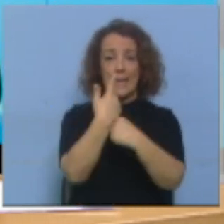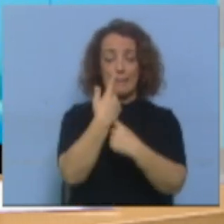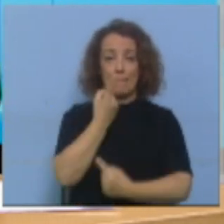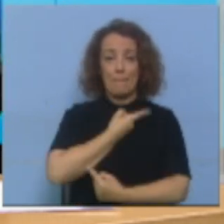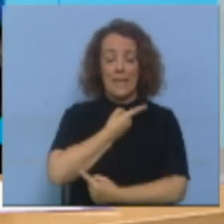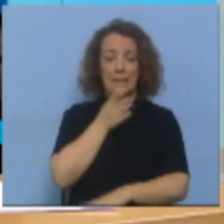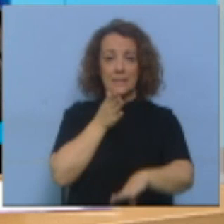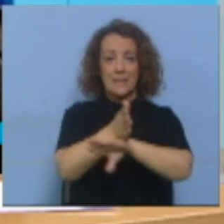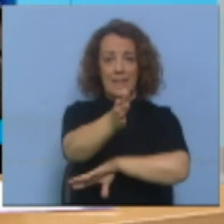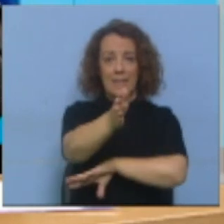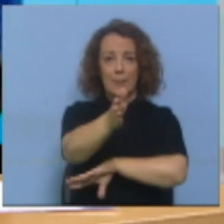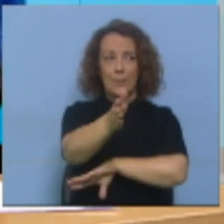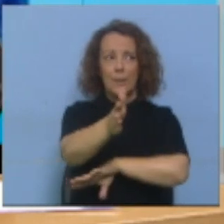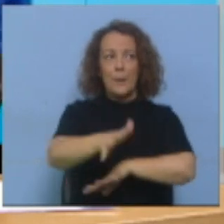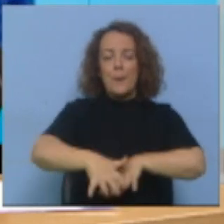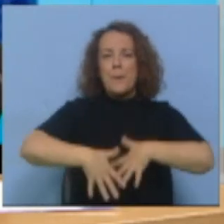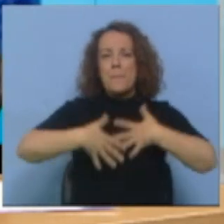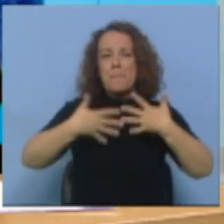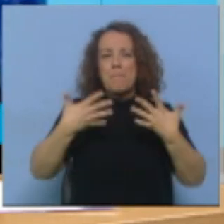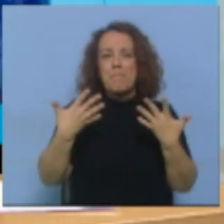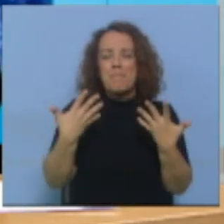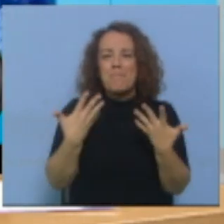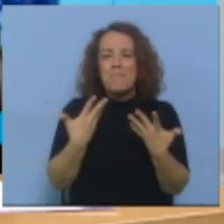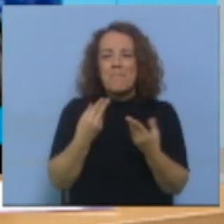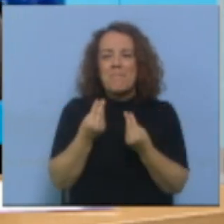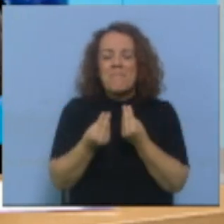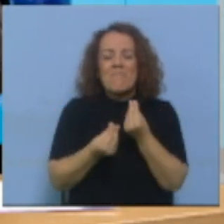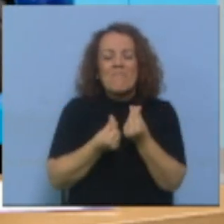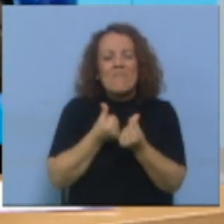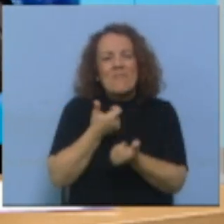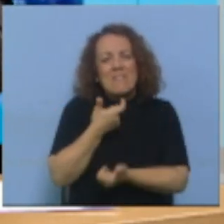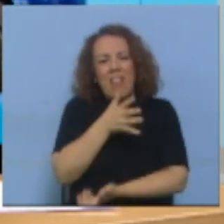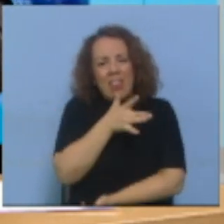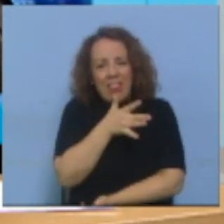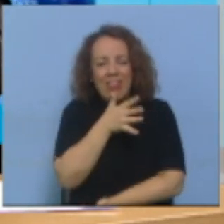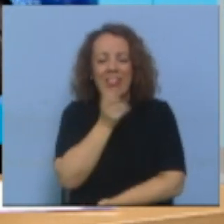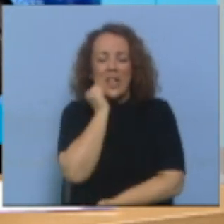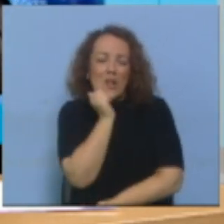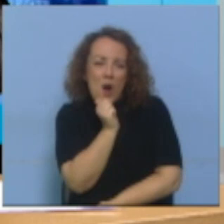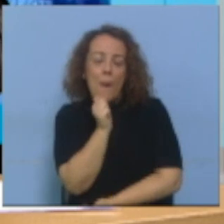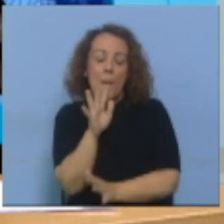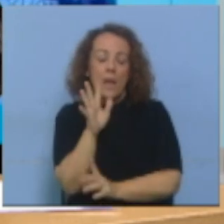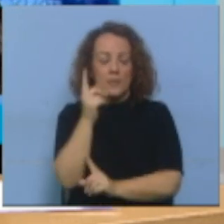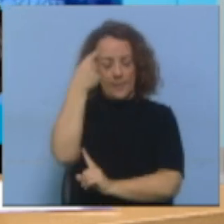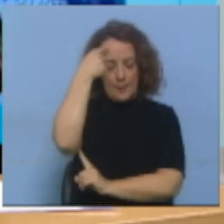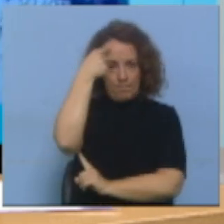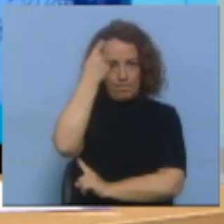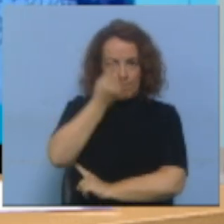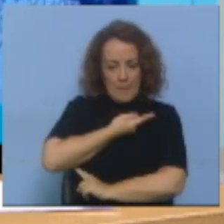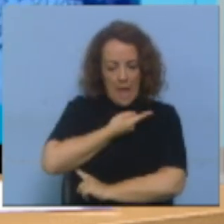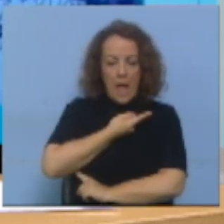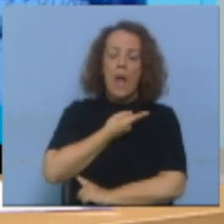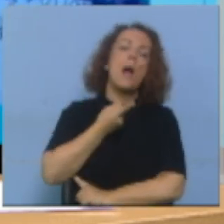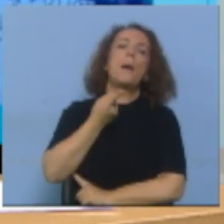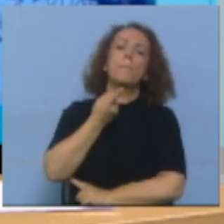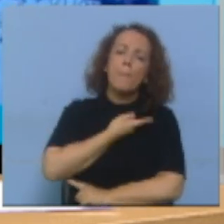é um momento, não é apenas incómodo, mas é doloroso. Mas também eu pensei, nós temos que saber estar